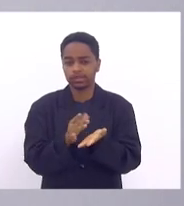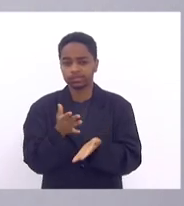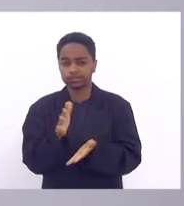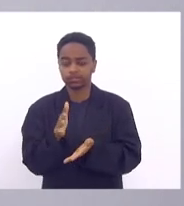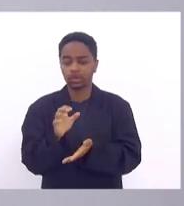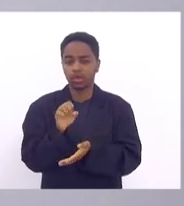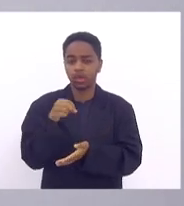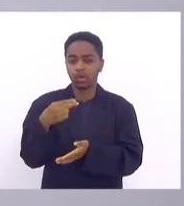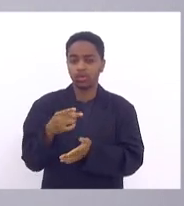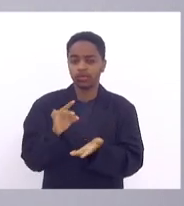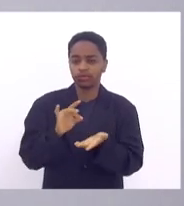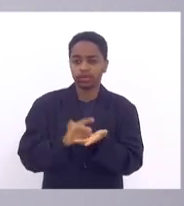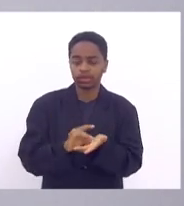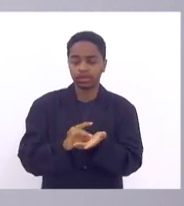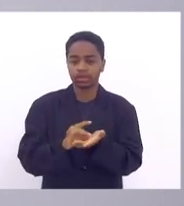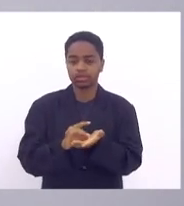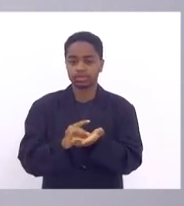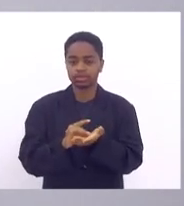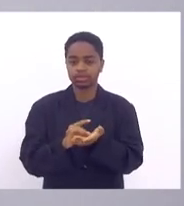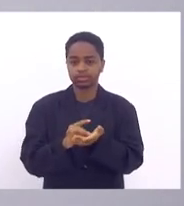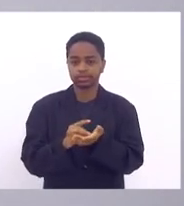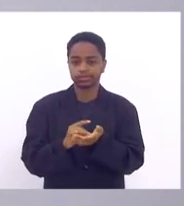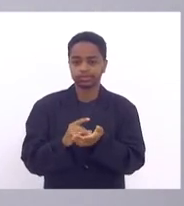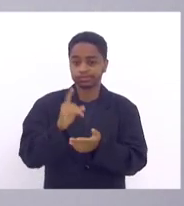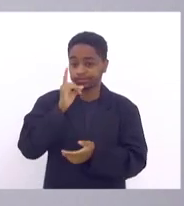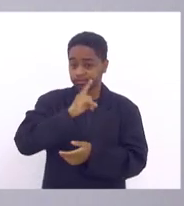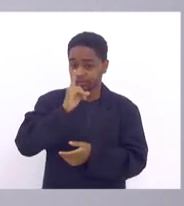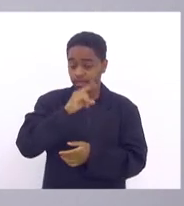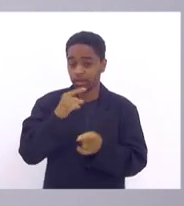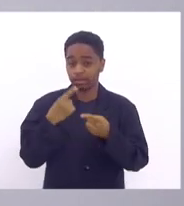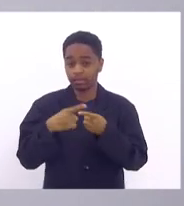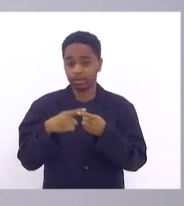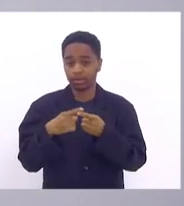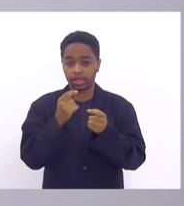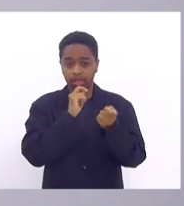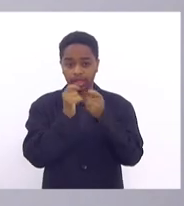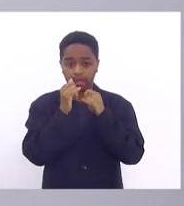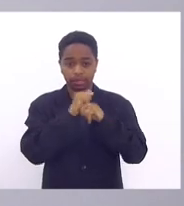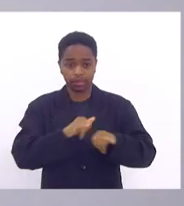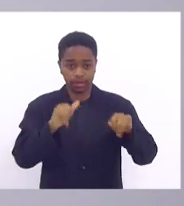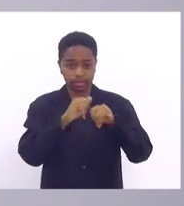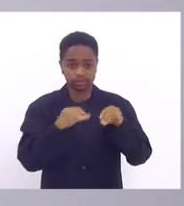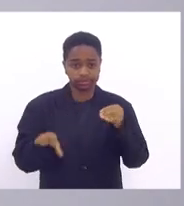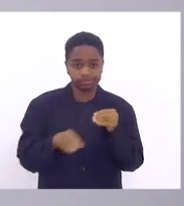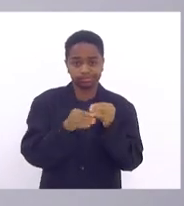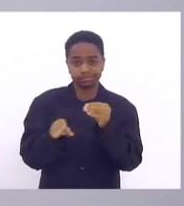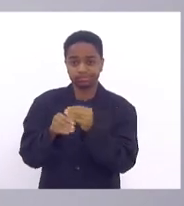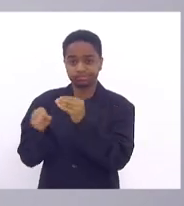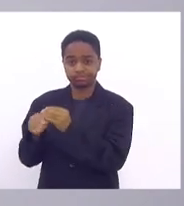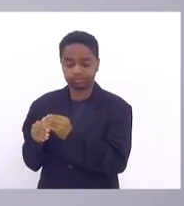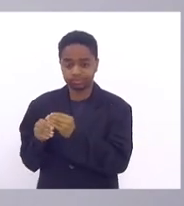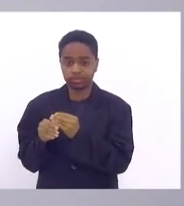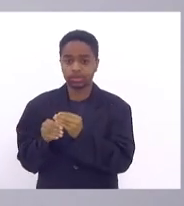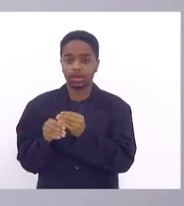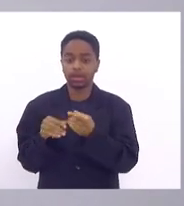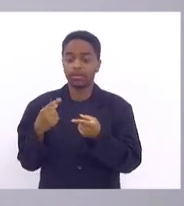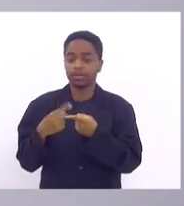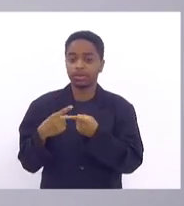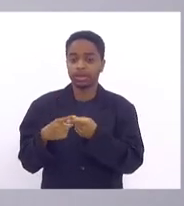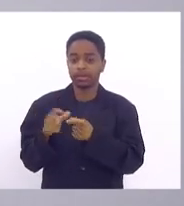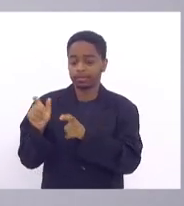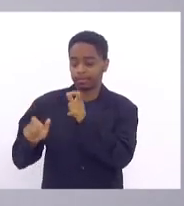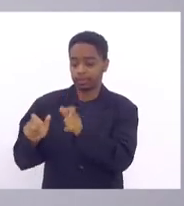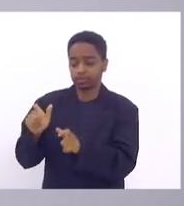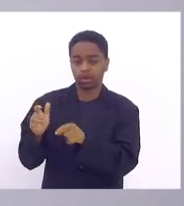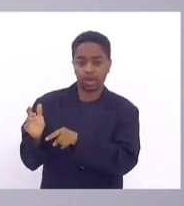apurada porque a imprensa ela ela é alimentada por informação né a contribuição dos informantes e